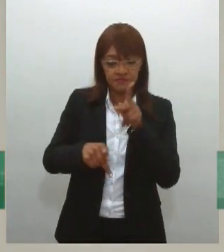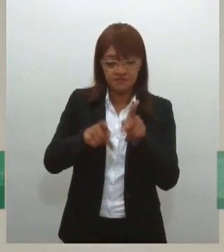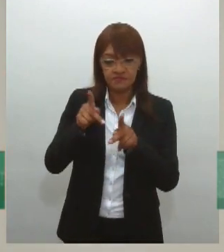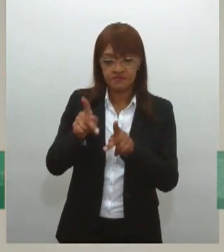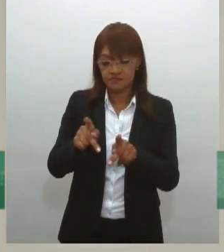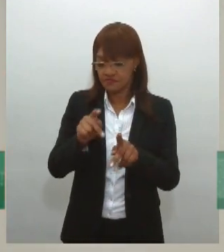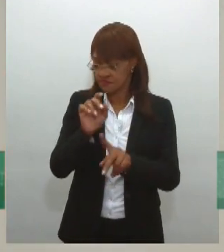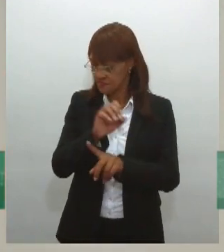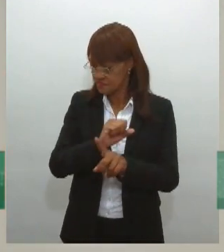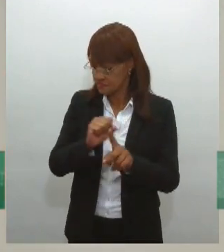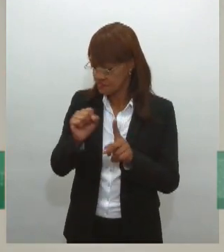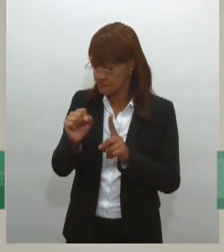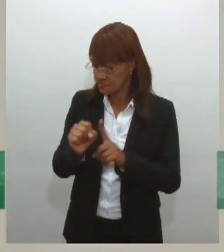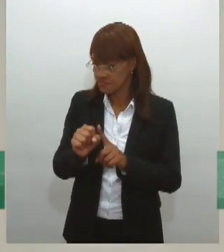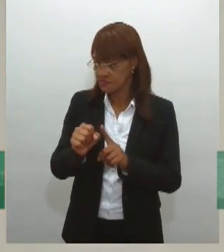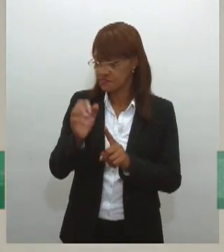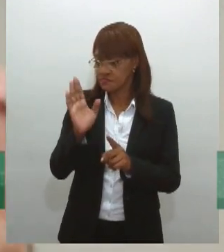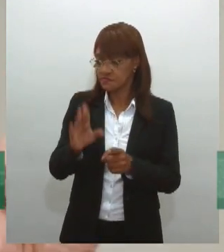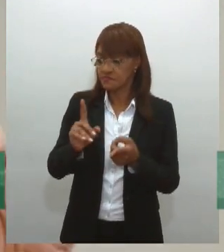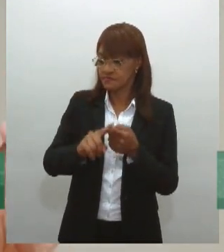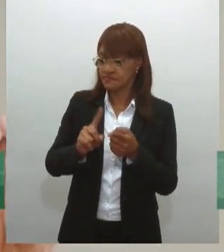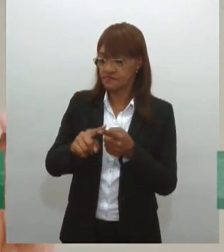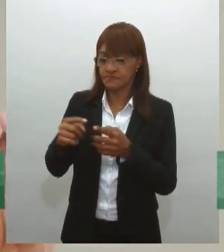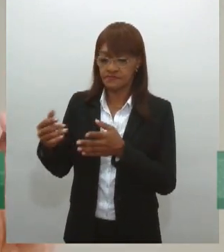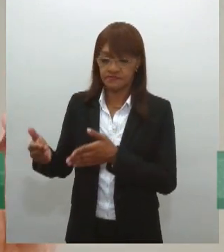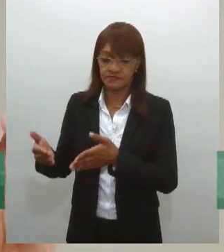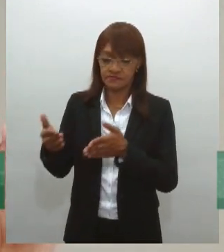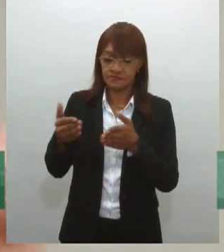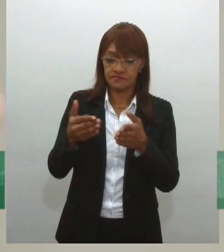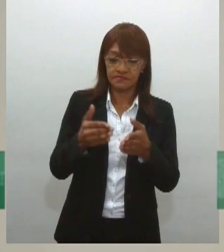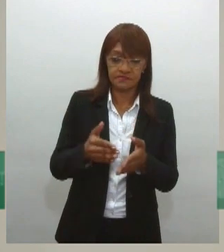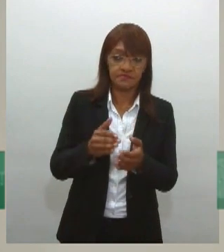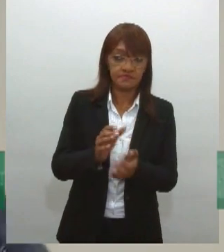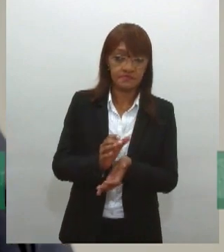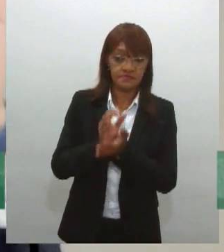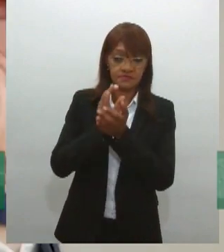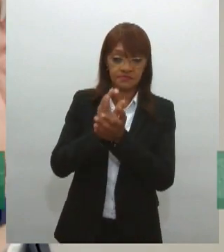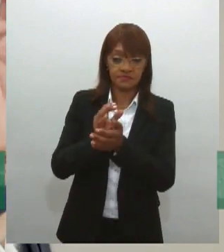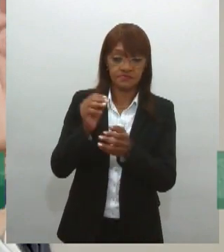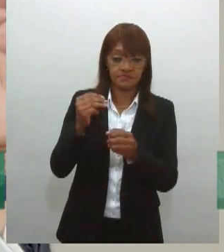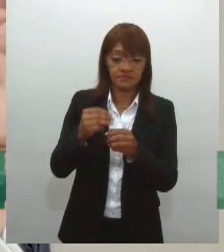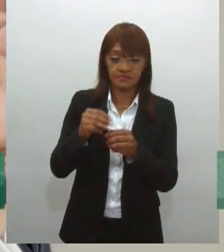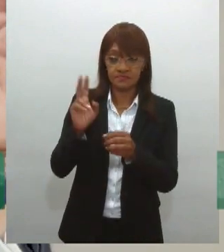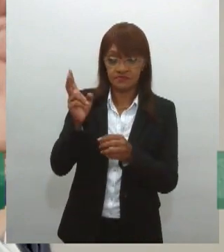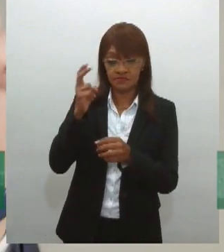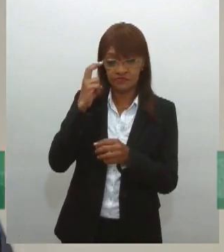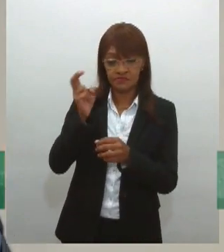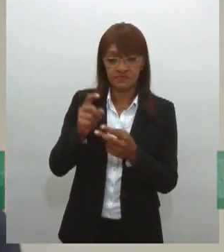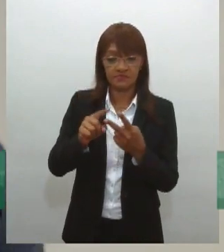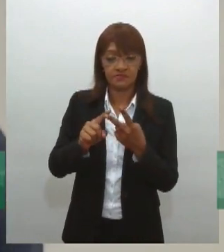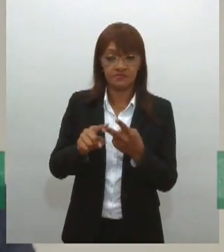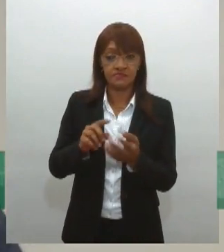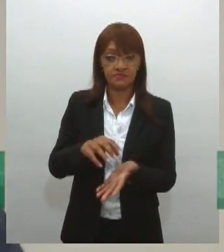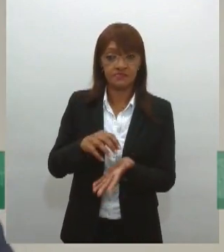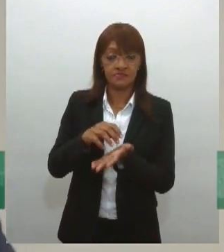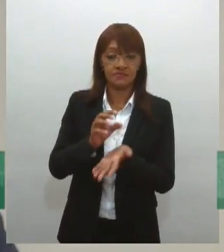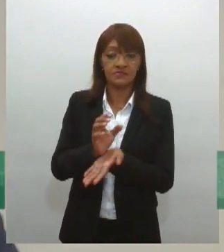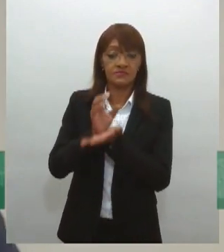essa participação vai se dar nos conselhos municipais de cultura, nos conselhos estaduais de cultura,